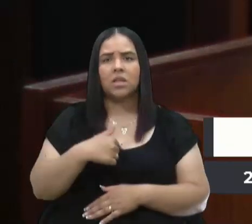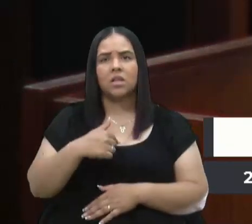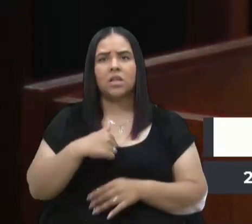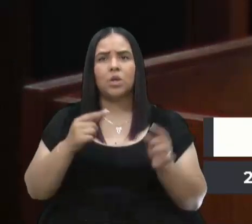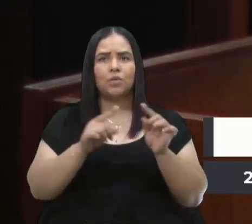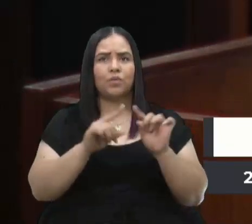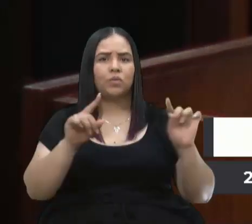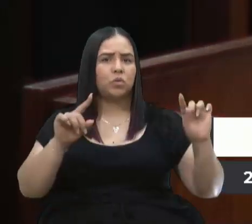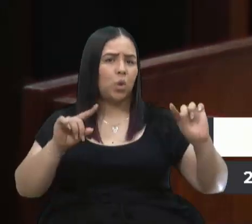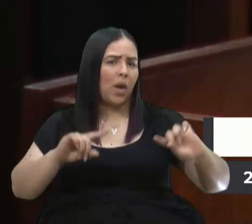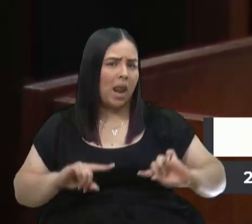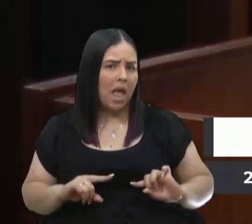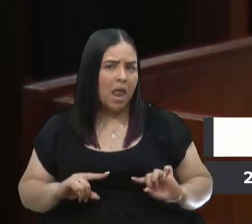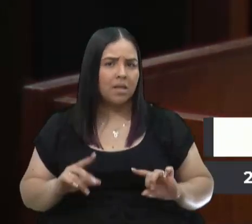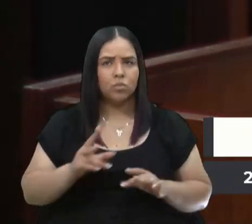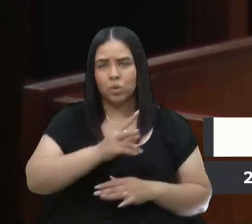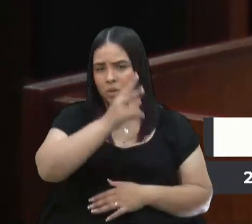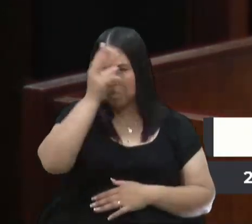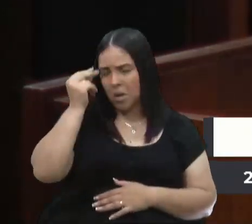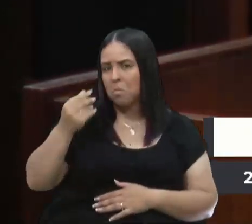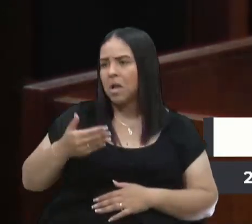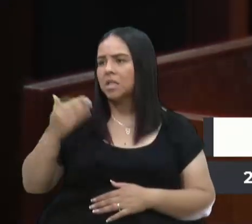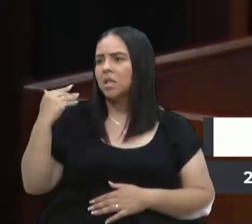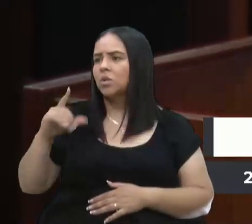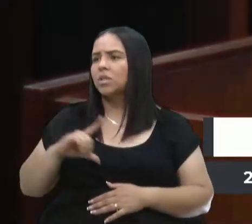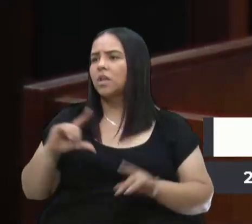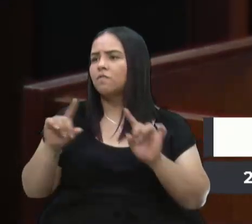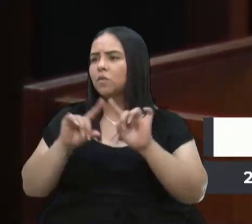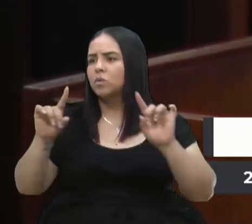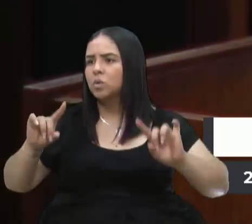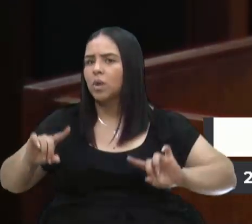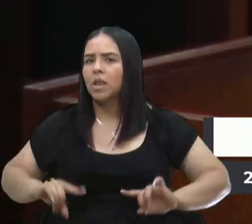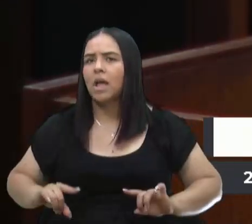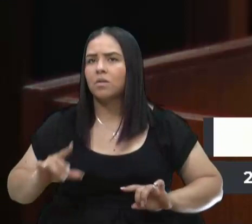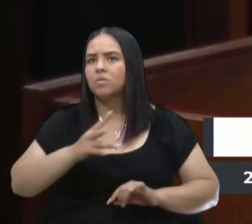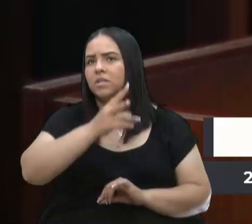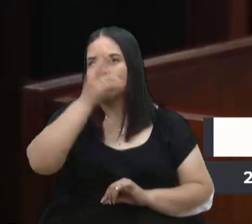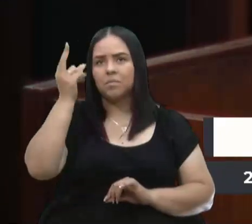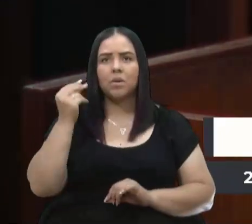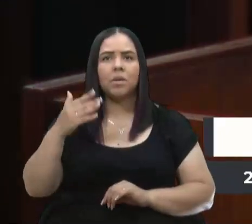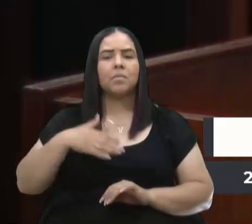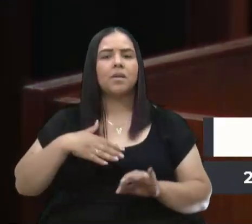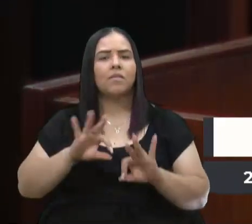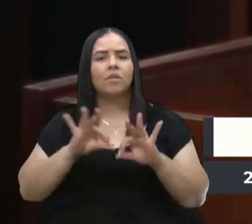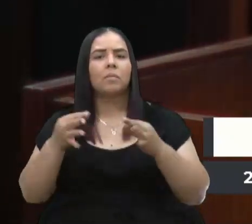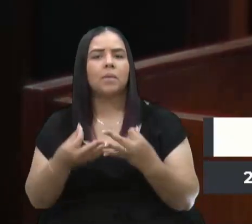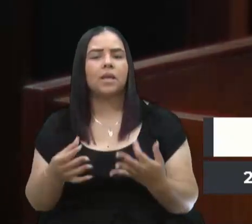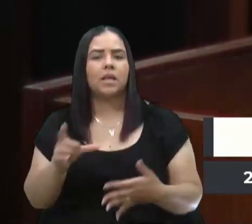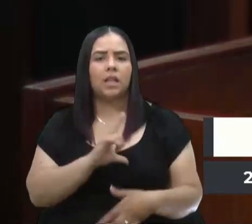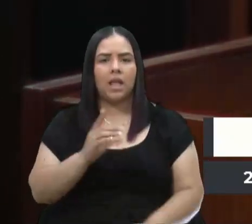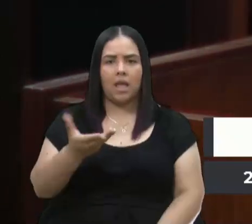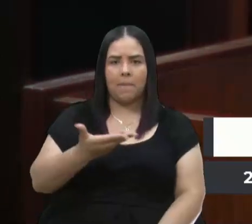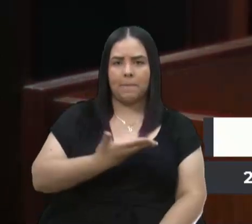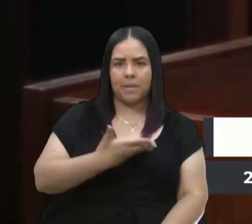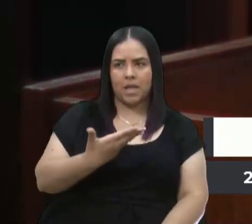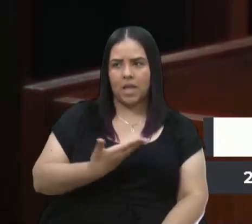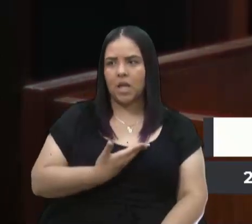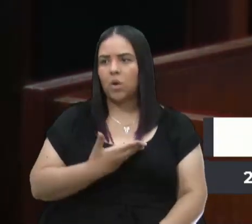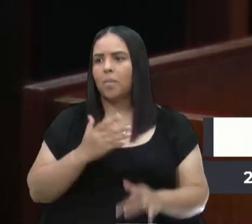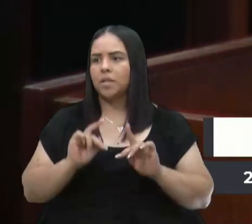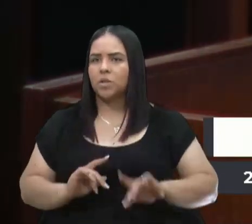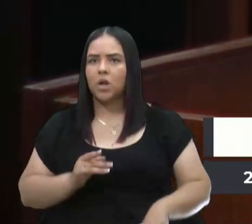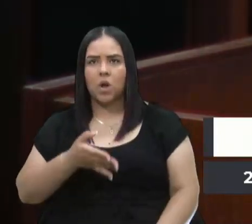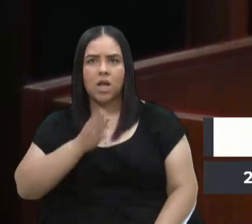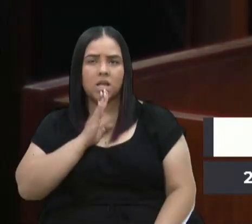servidora pública, que eu tenho na família servidores públicos, que eu tenho muitos amigos, muitos conhecidos e,